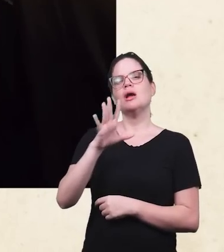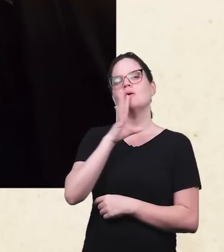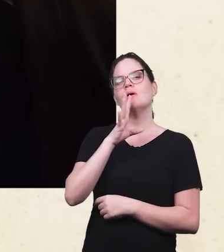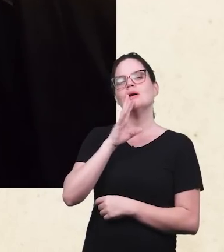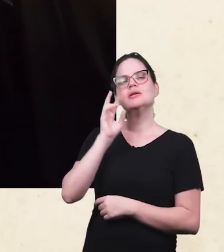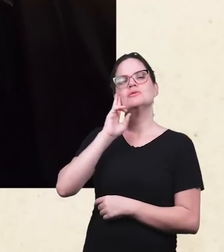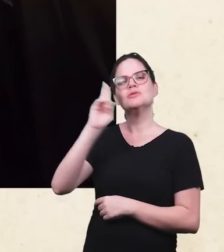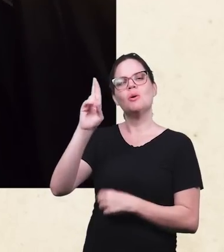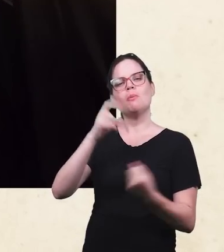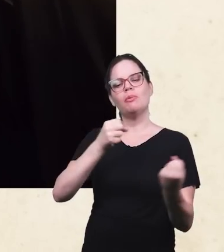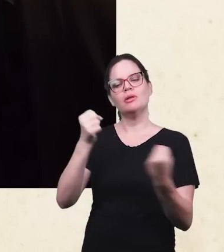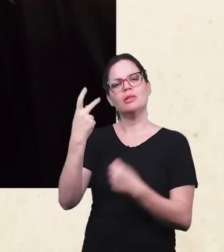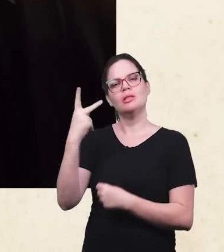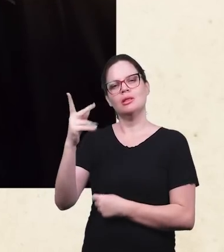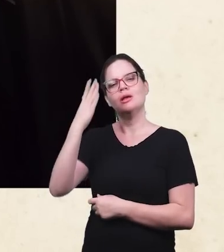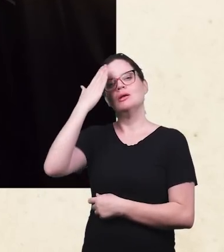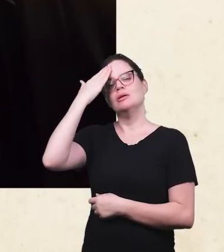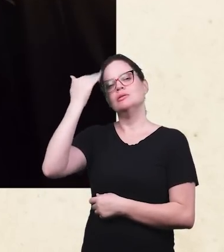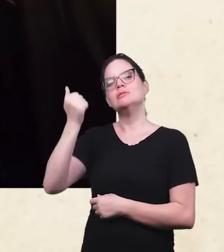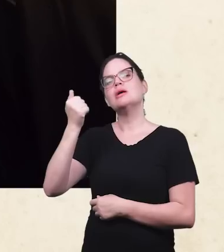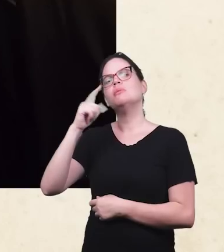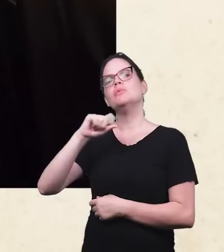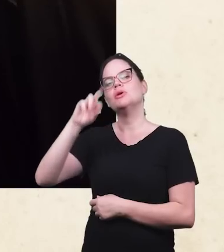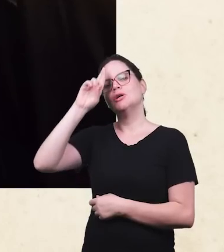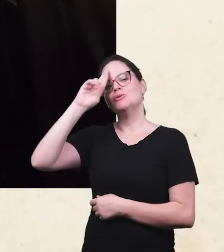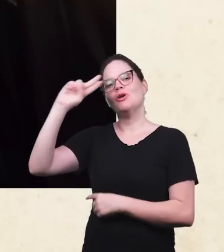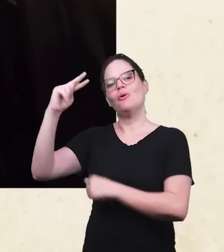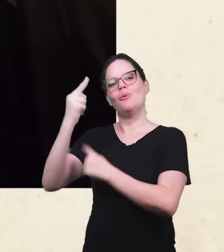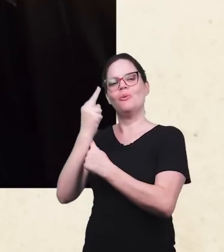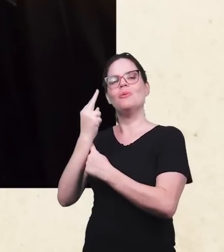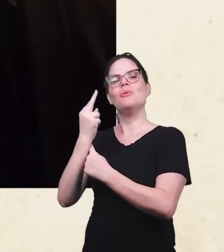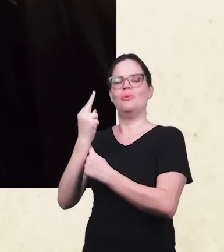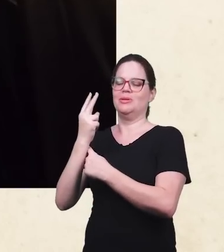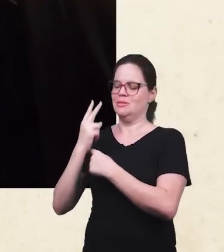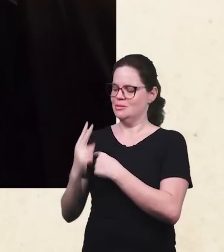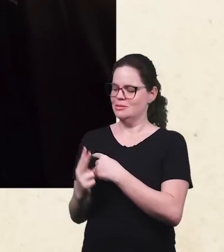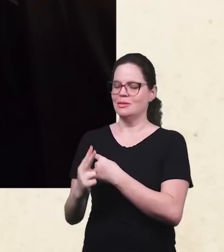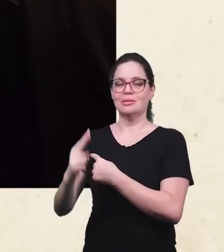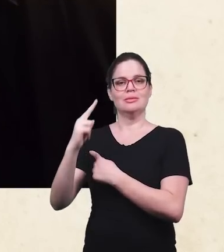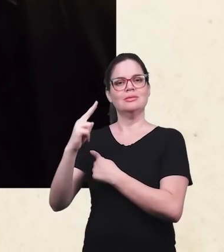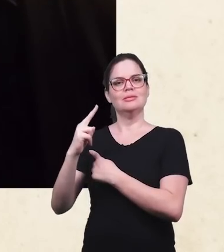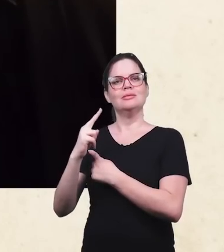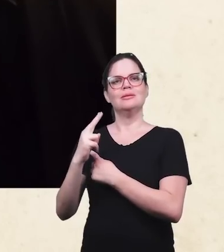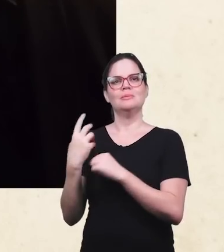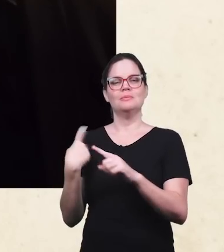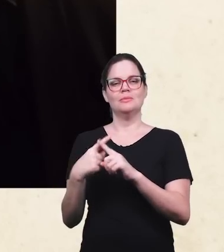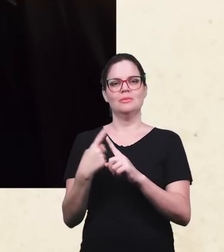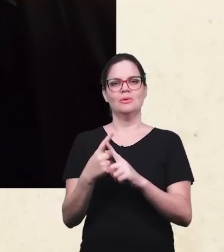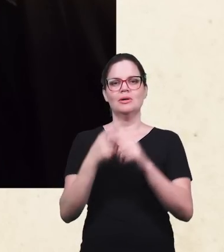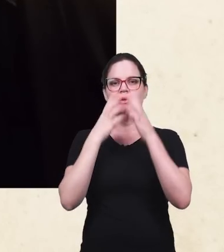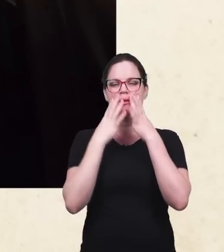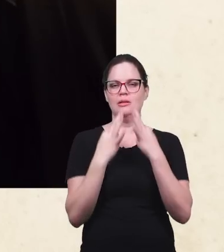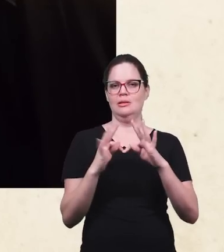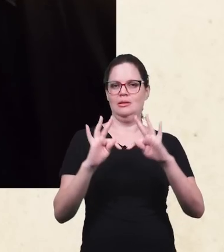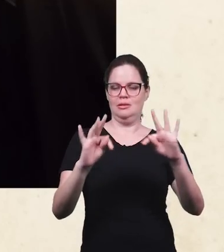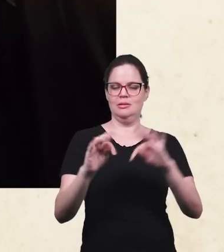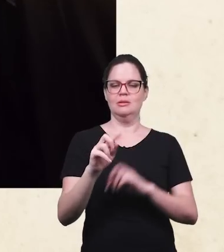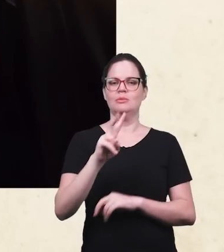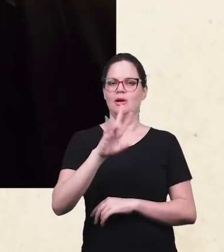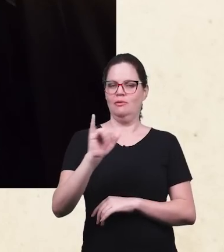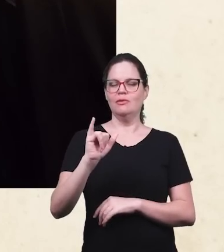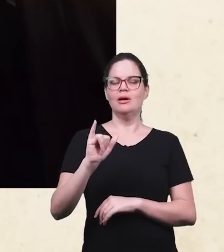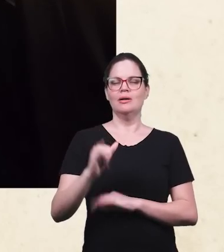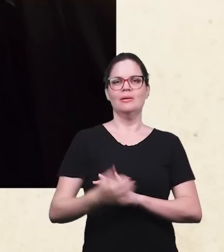Quem conhece o poder de Deus sabe que quem está preocupado com a sua vida é Ele, porque vai ter um testemunho da